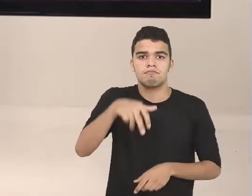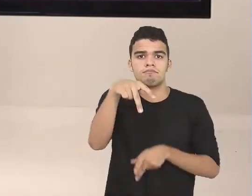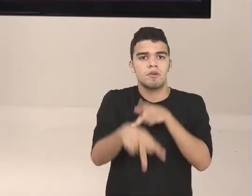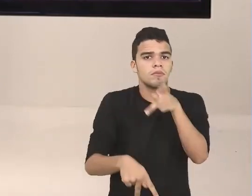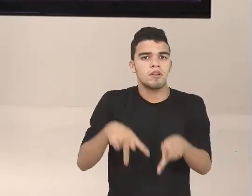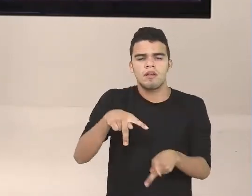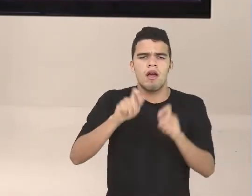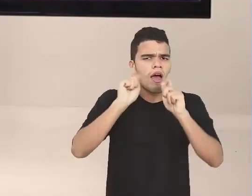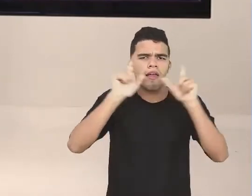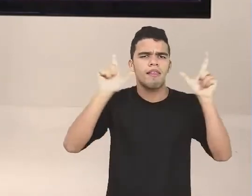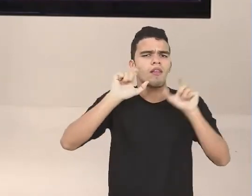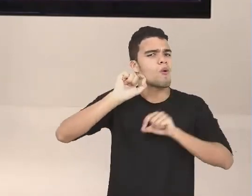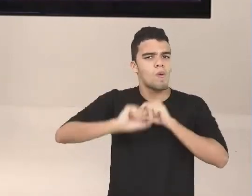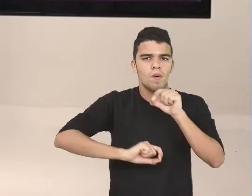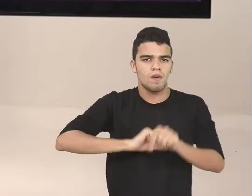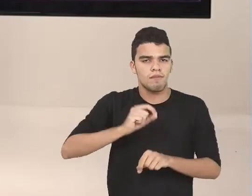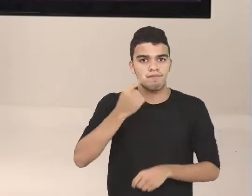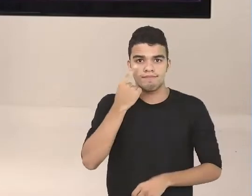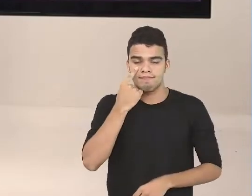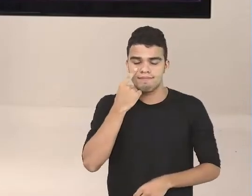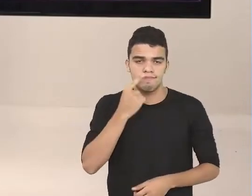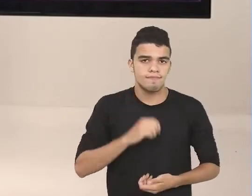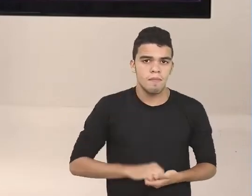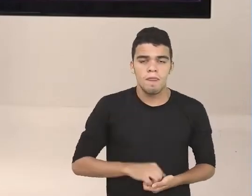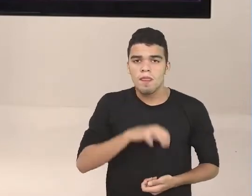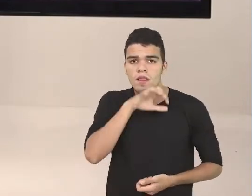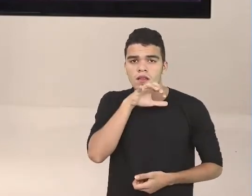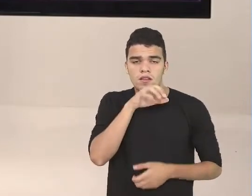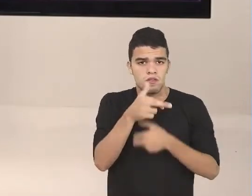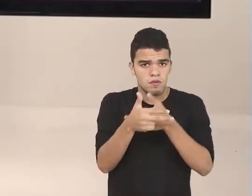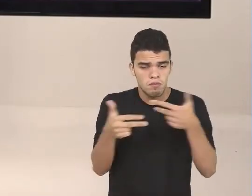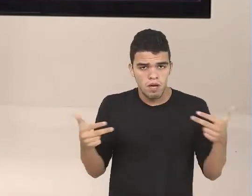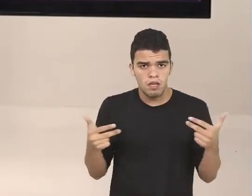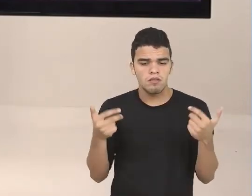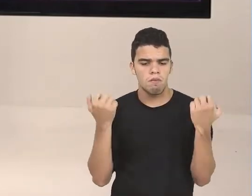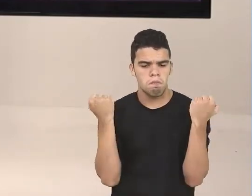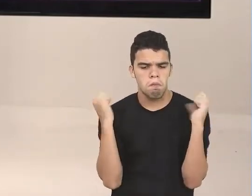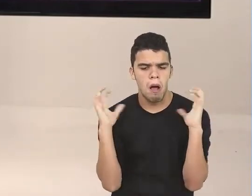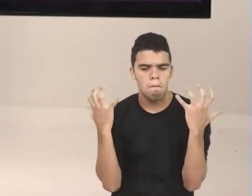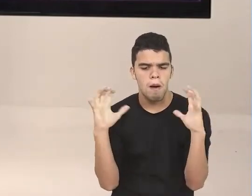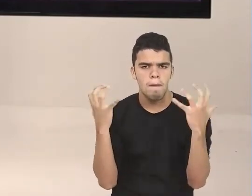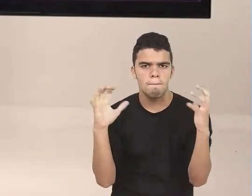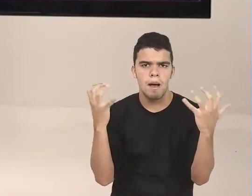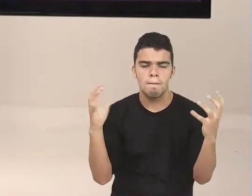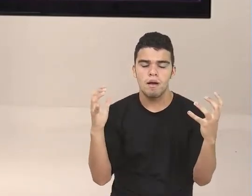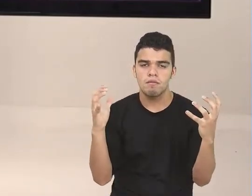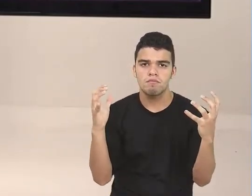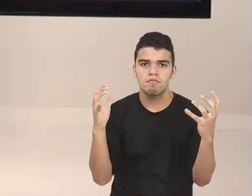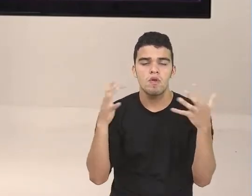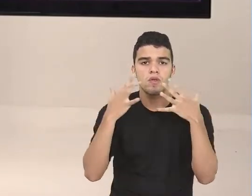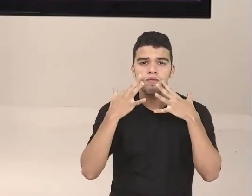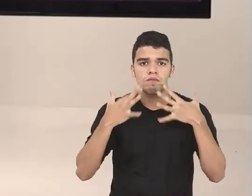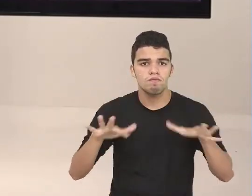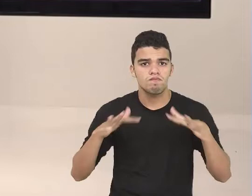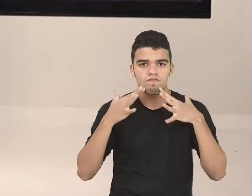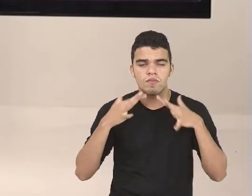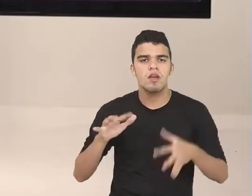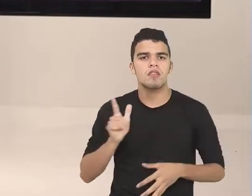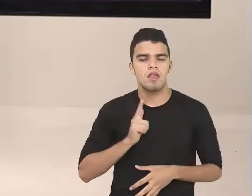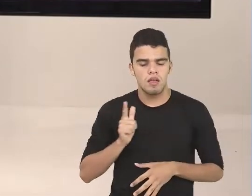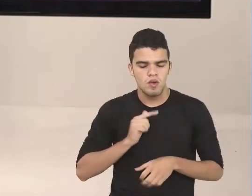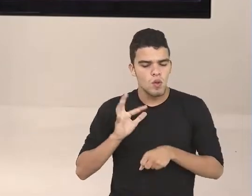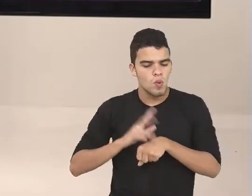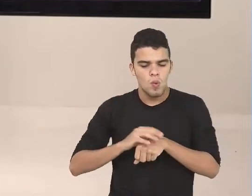alerta? Animais selvagens frequentemente têm doenças que nós não temos. Ou